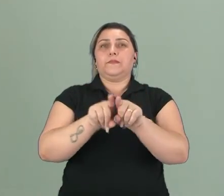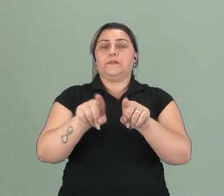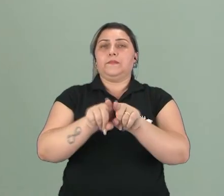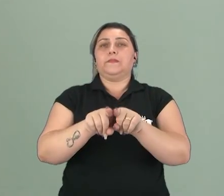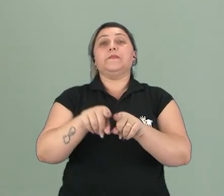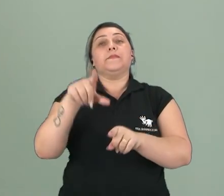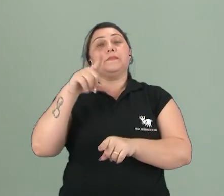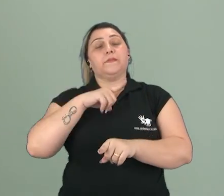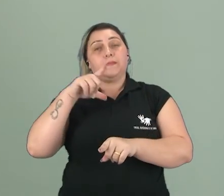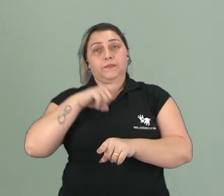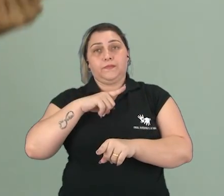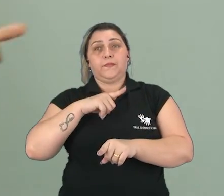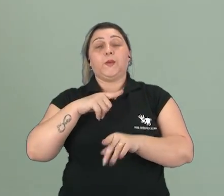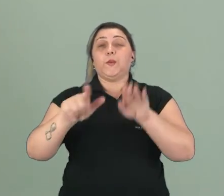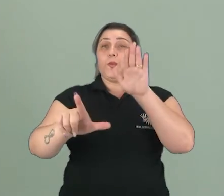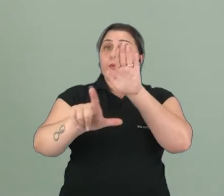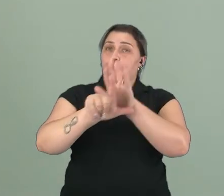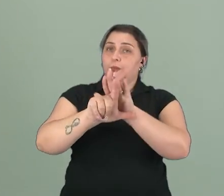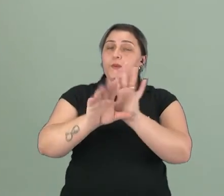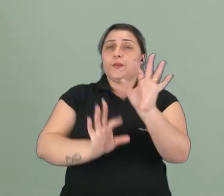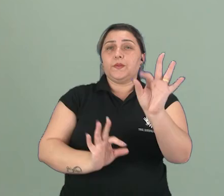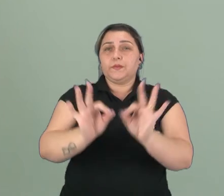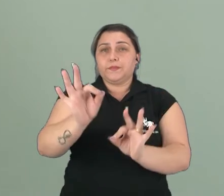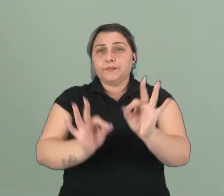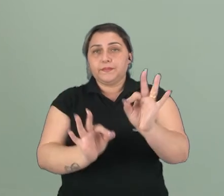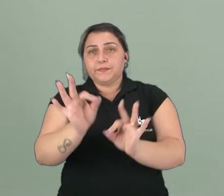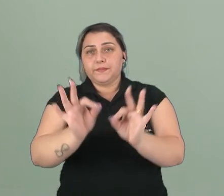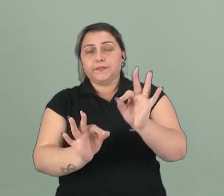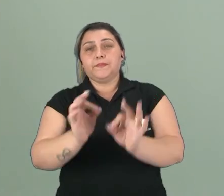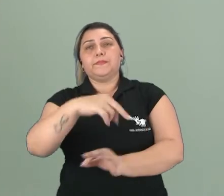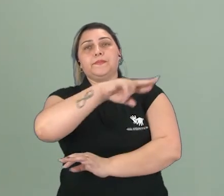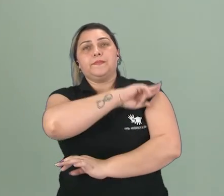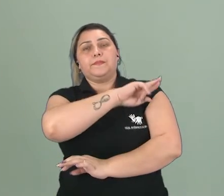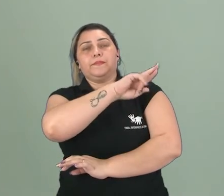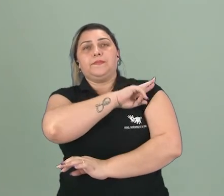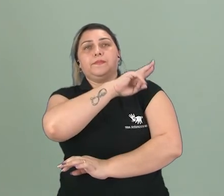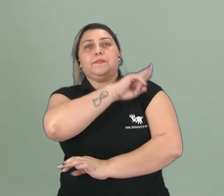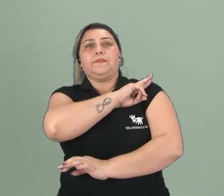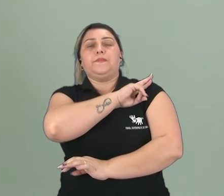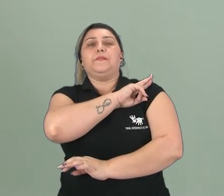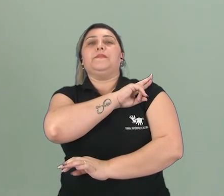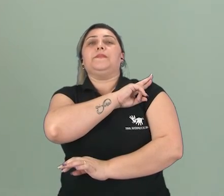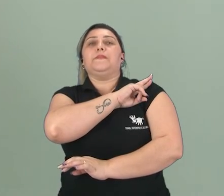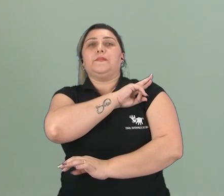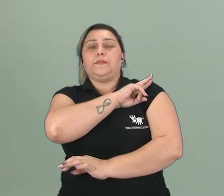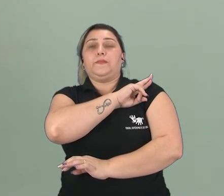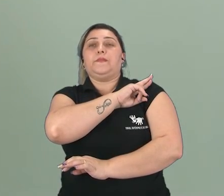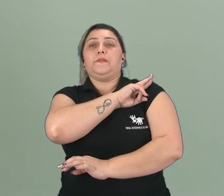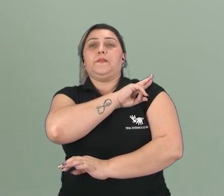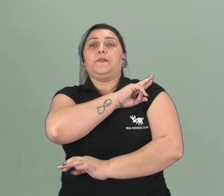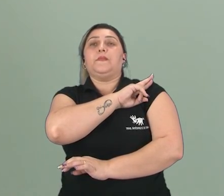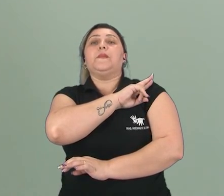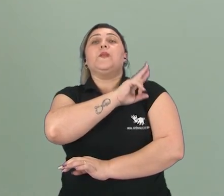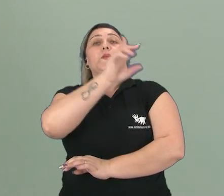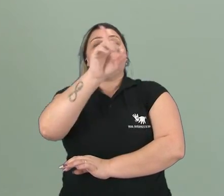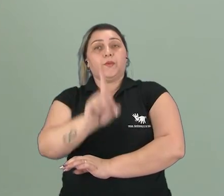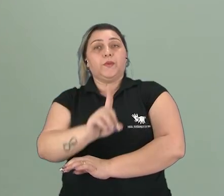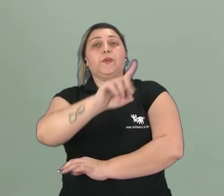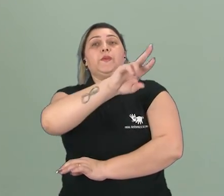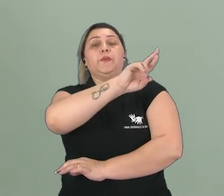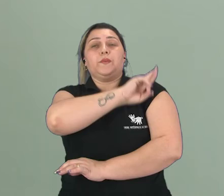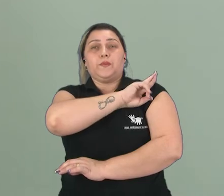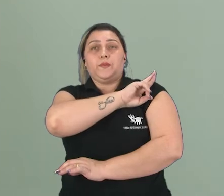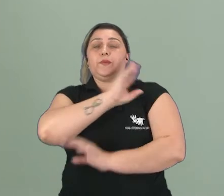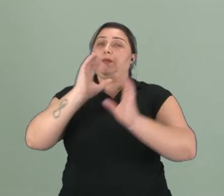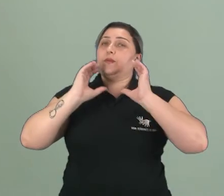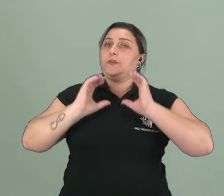então a gente tem um processo de leis que são responsáveis pela formação da manutenção da ordem, certo? De tentar